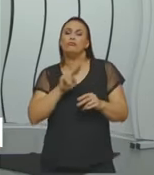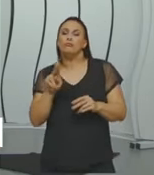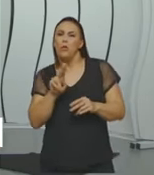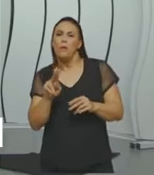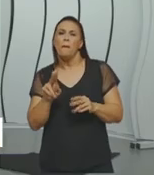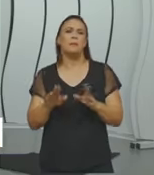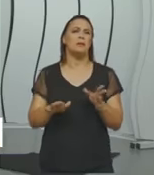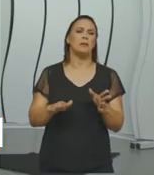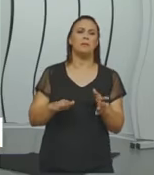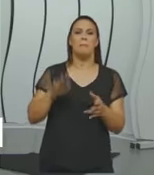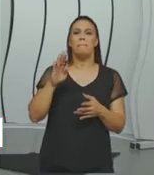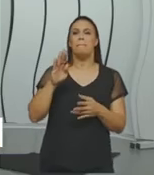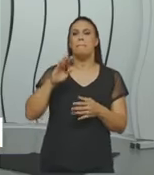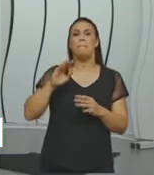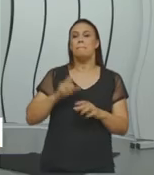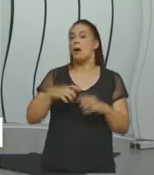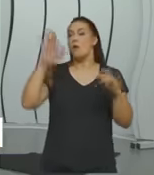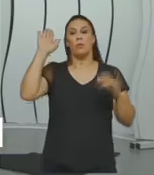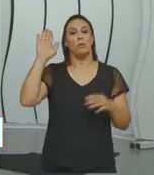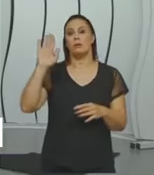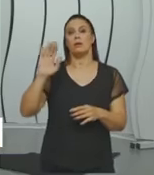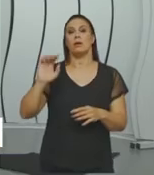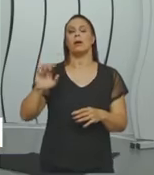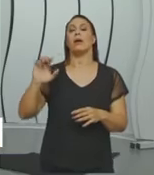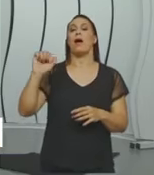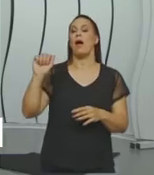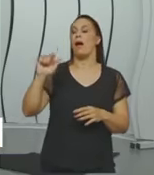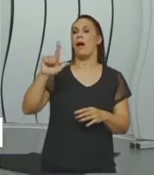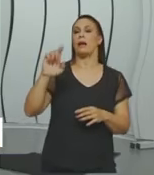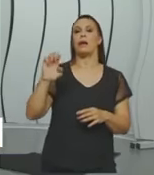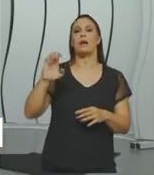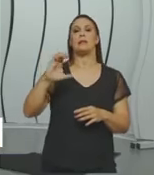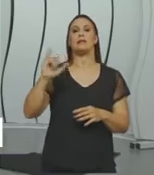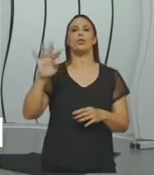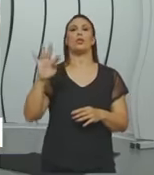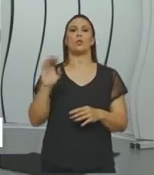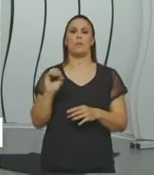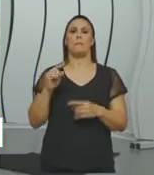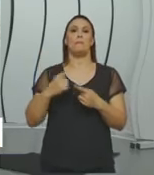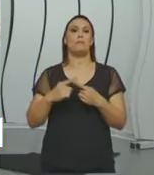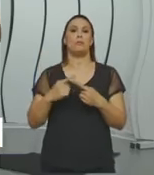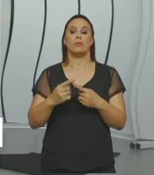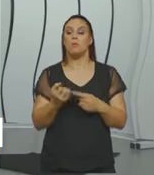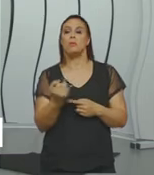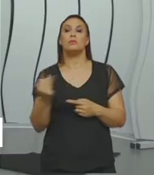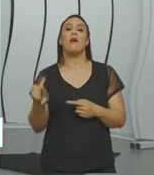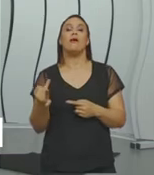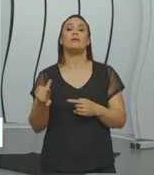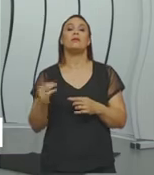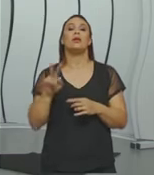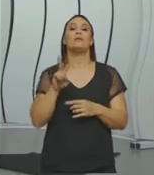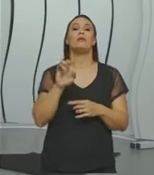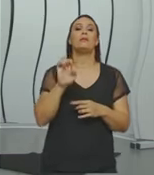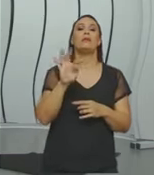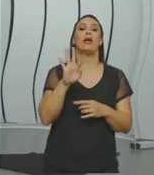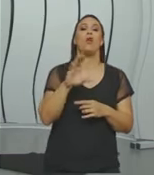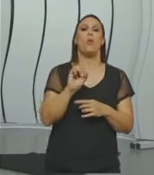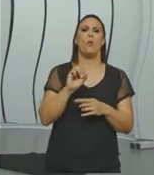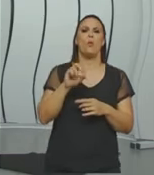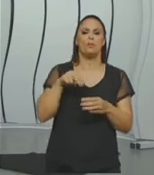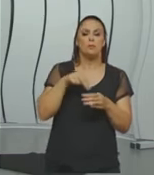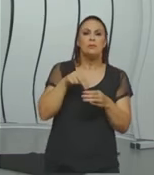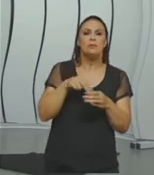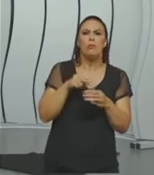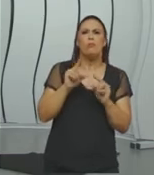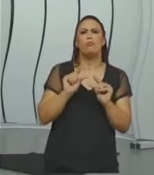ter pouquíssimo vitelo. Segundo tipo de ovo é heterolécico. Então